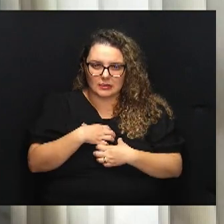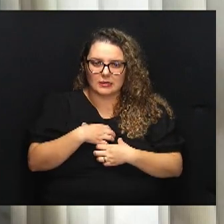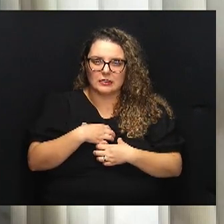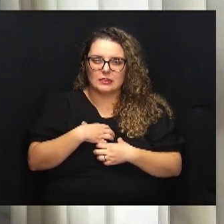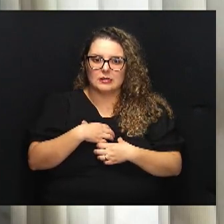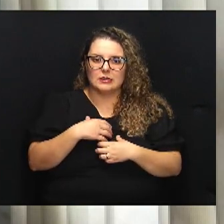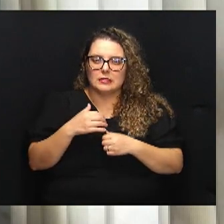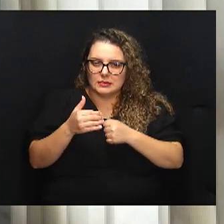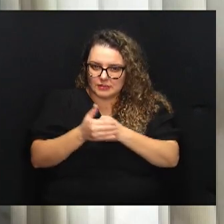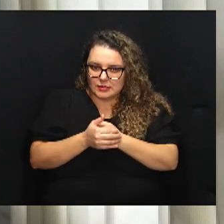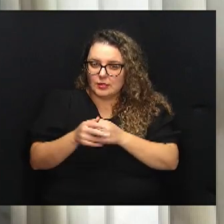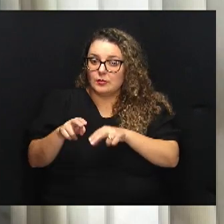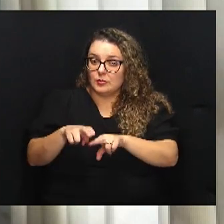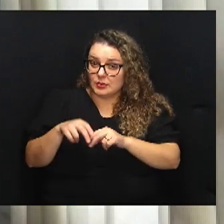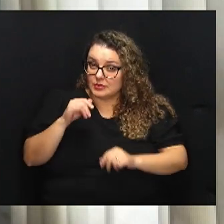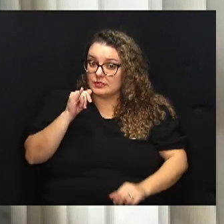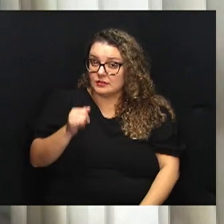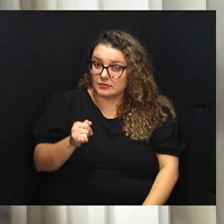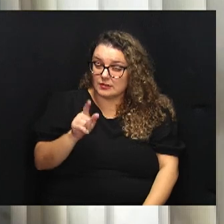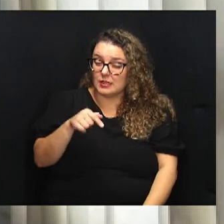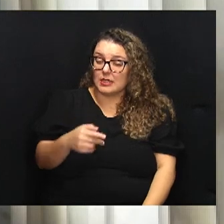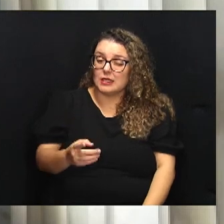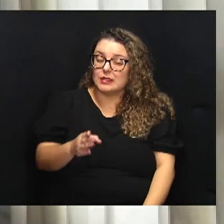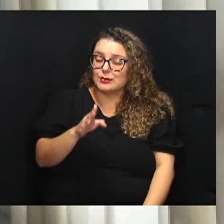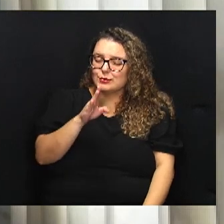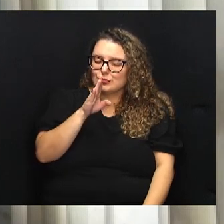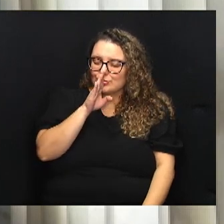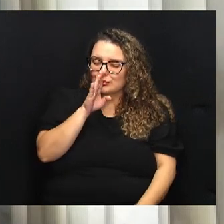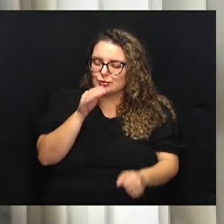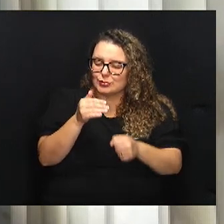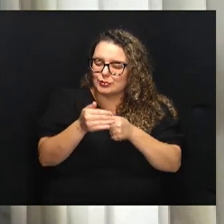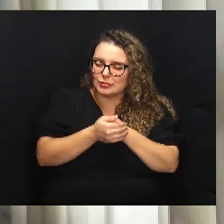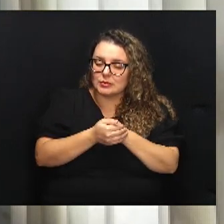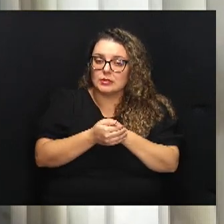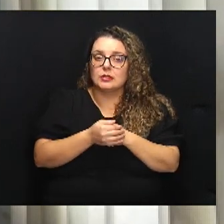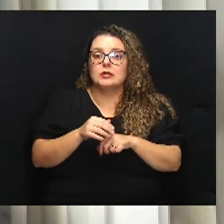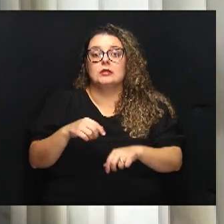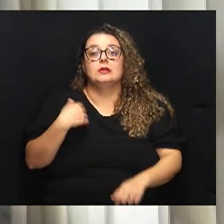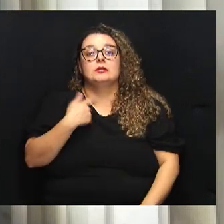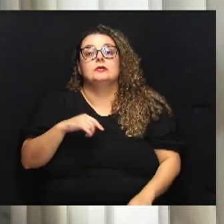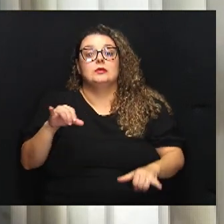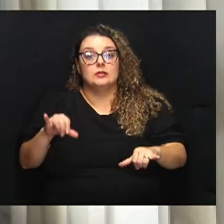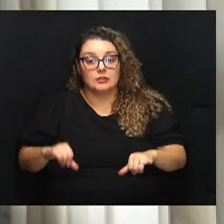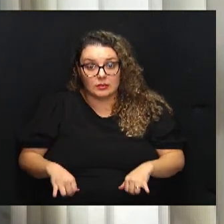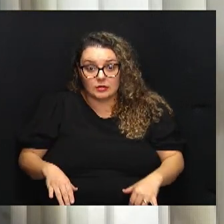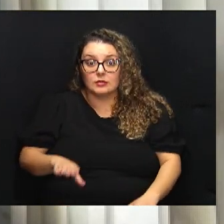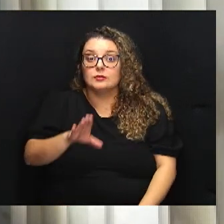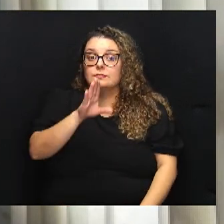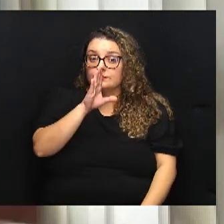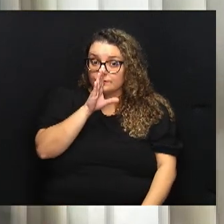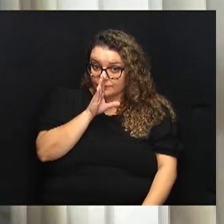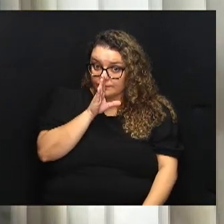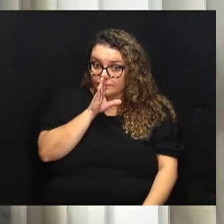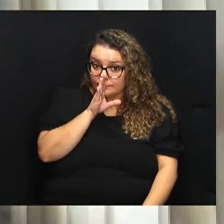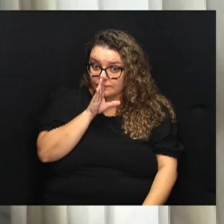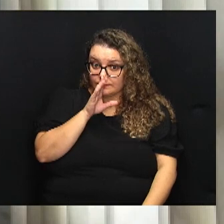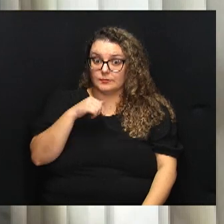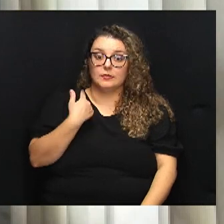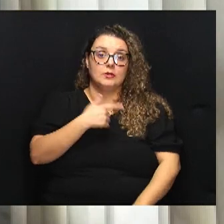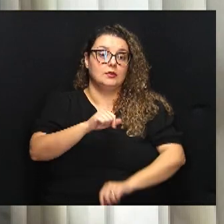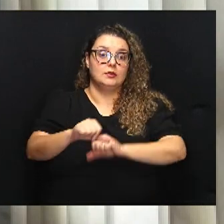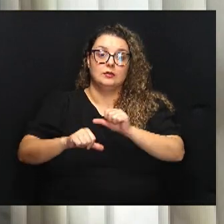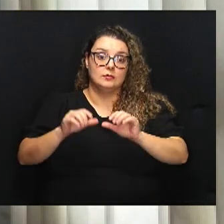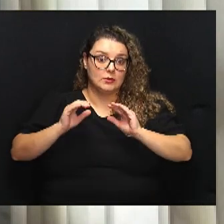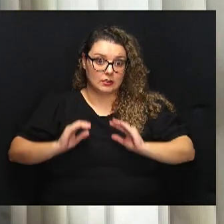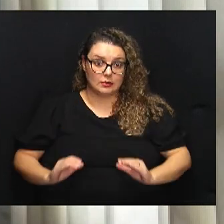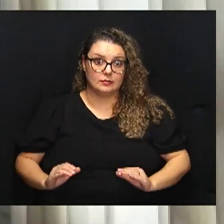silenciosa, por isso que eu te disse, é silenciosa. Então, a gente vai sofrer calado. E a gente vai mudar o comportamento da